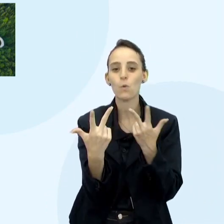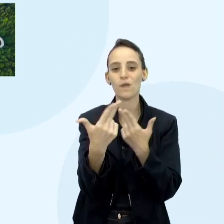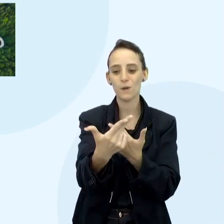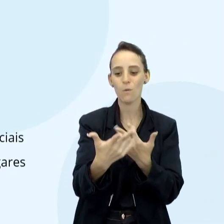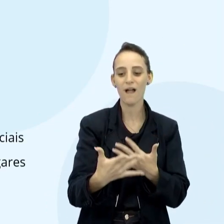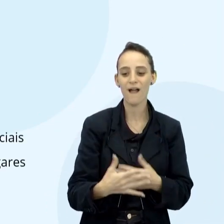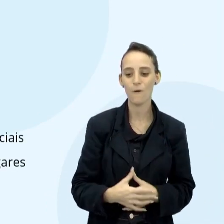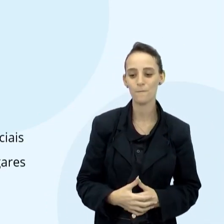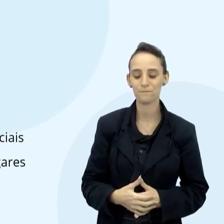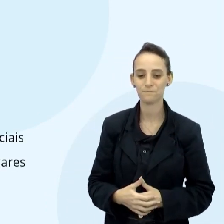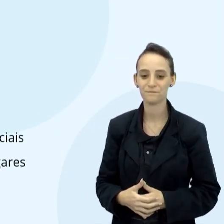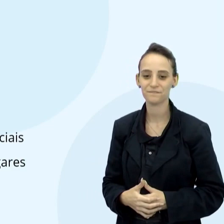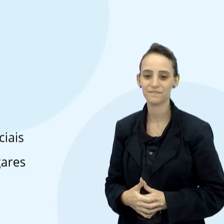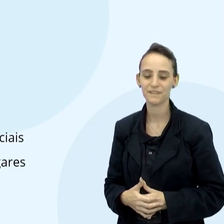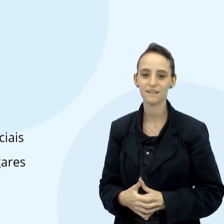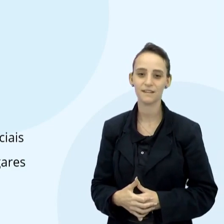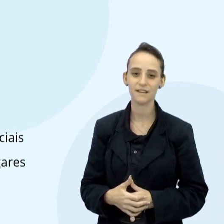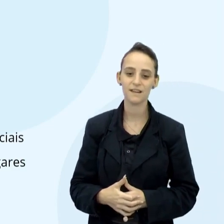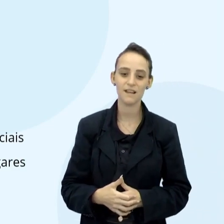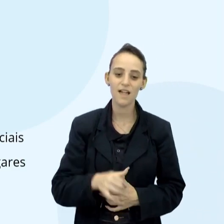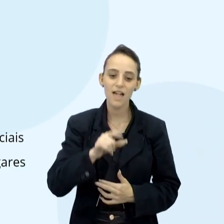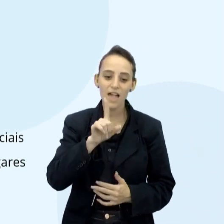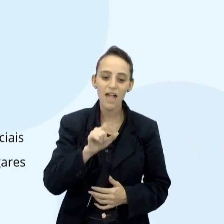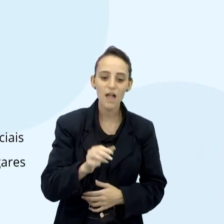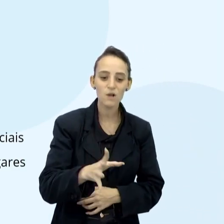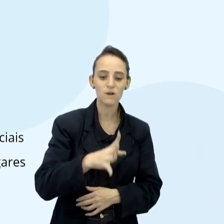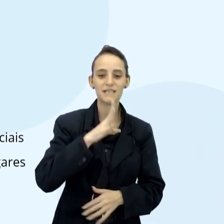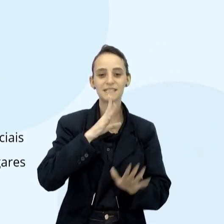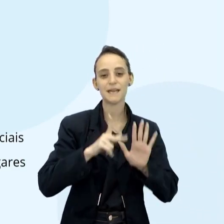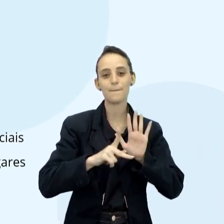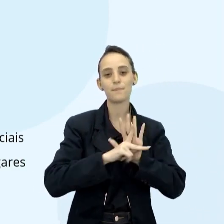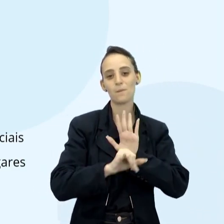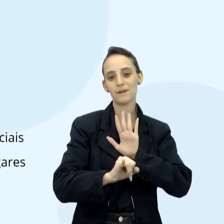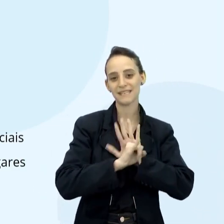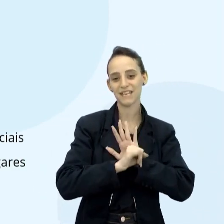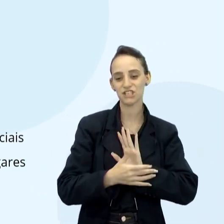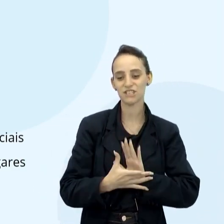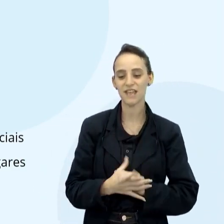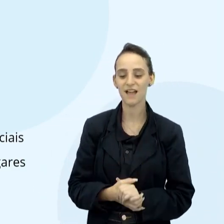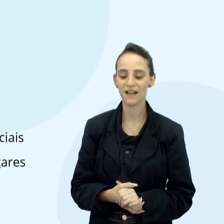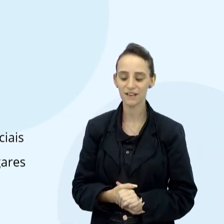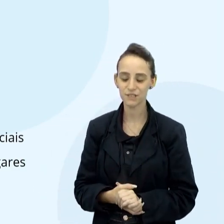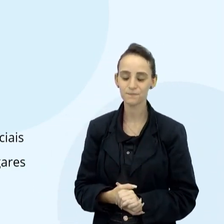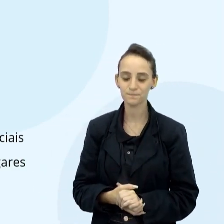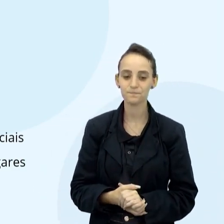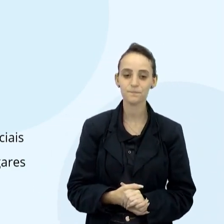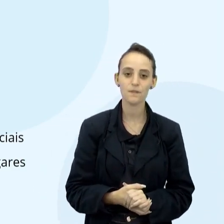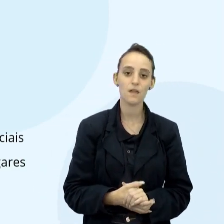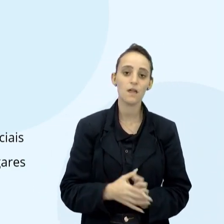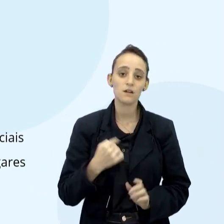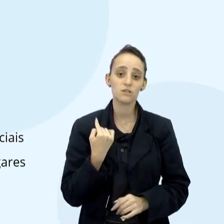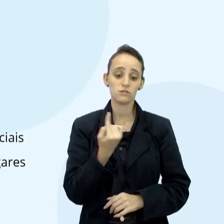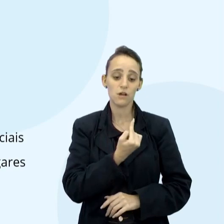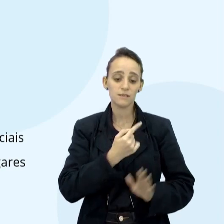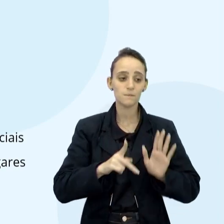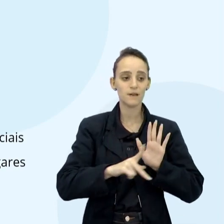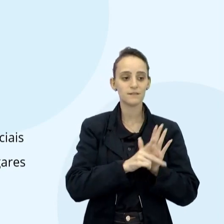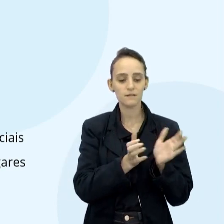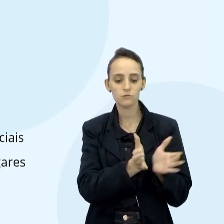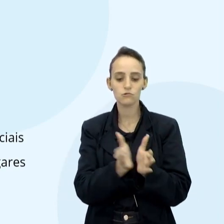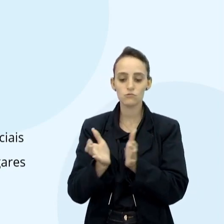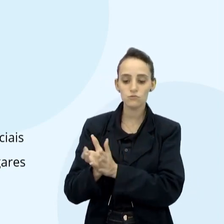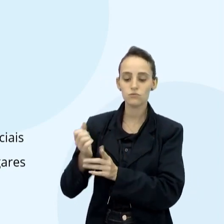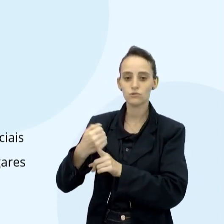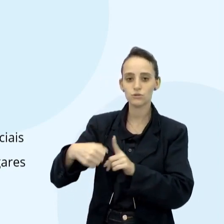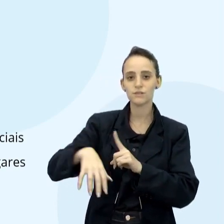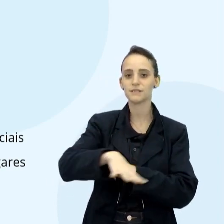a partir disso que nós conhecemos a identidade. Então, nós fazemos parte de uma série de grupos sociais,